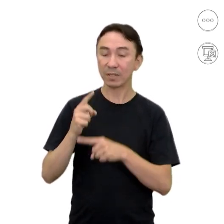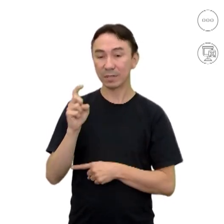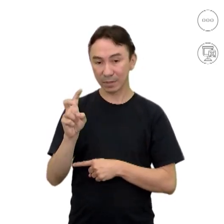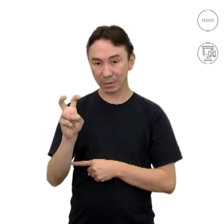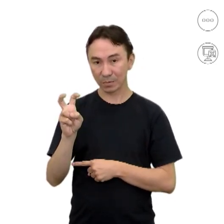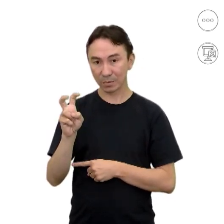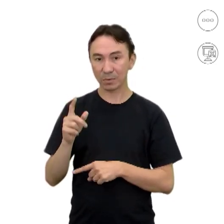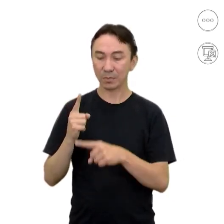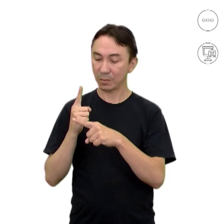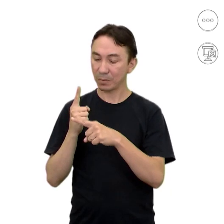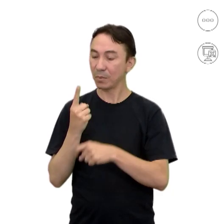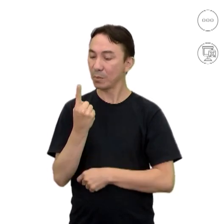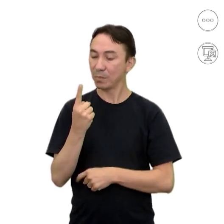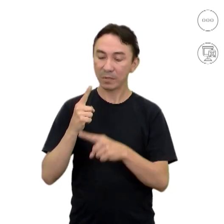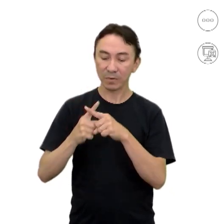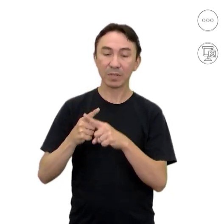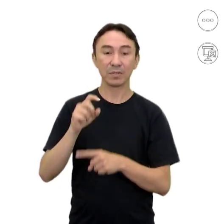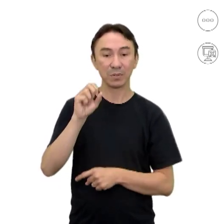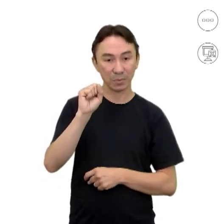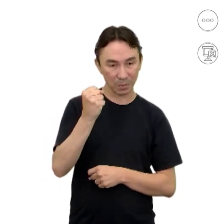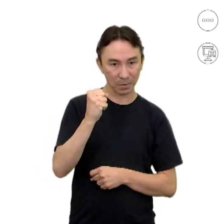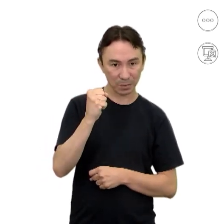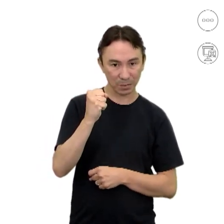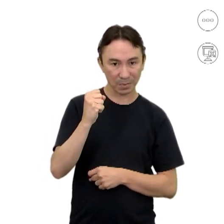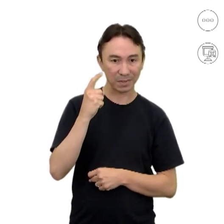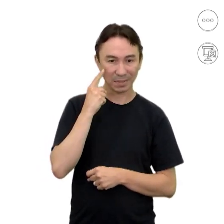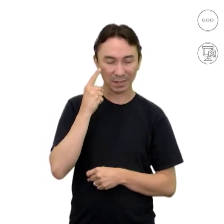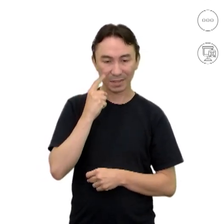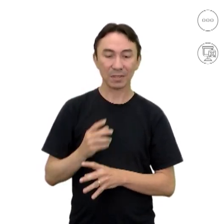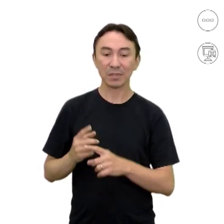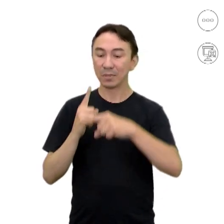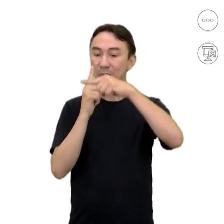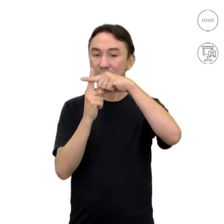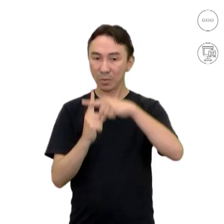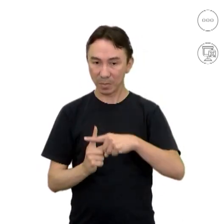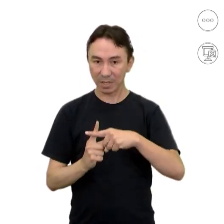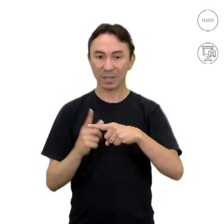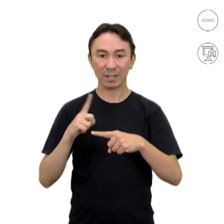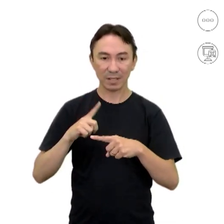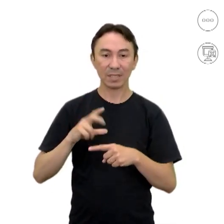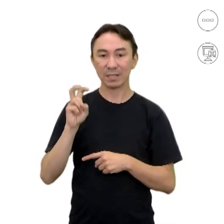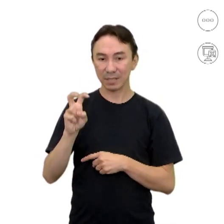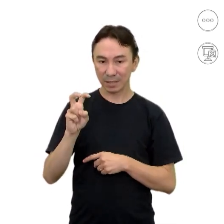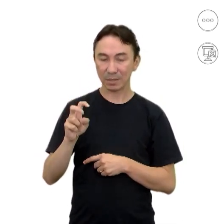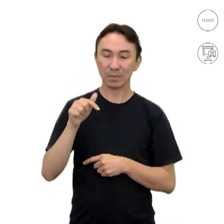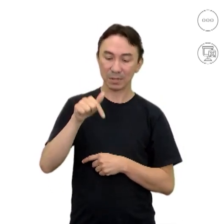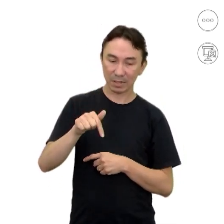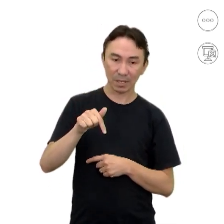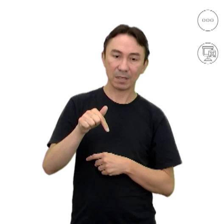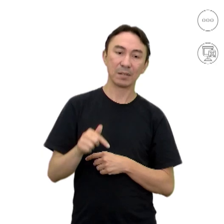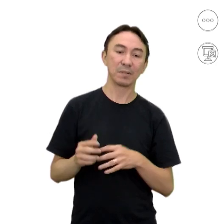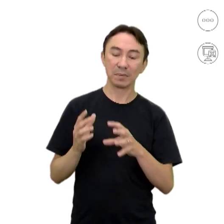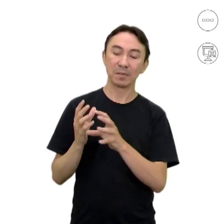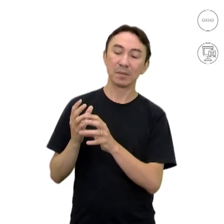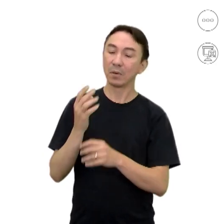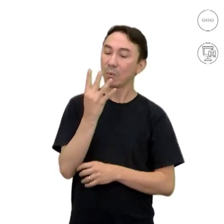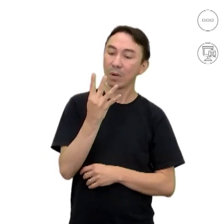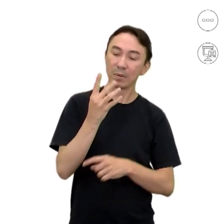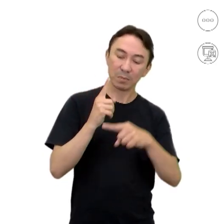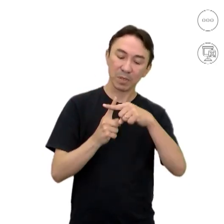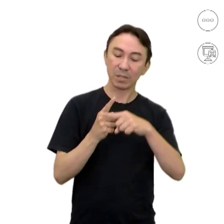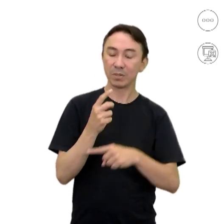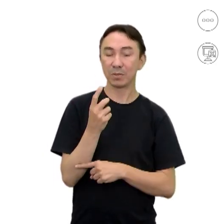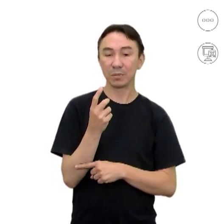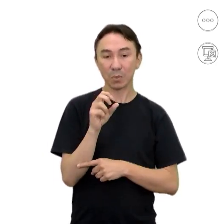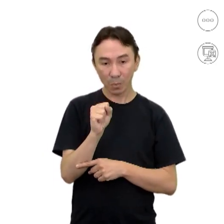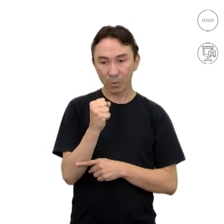8, 8. E aí, quando a gente somar isso daqui, né? 5, 7... 4 com 8 costuma dar 12.